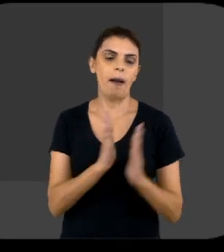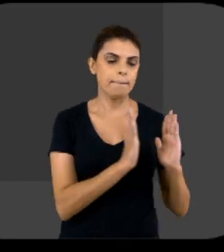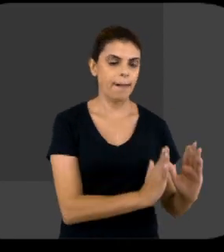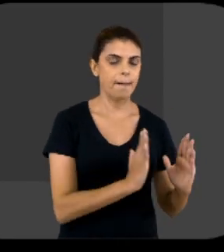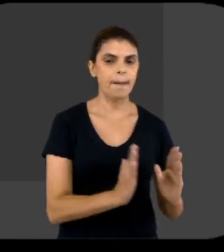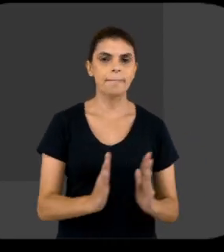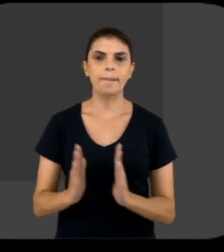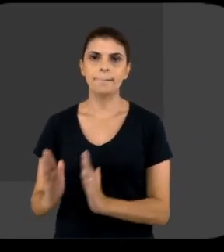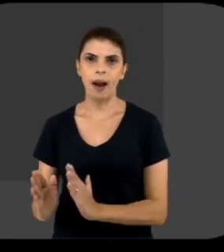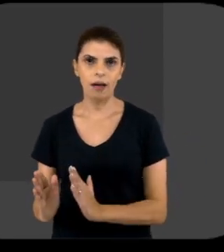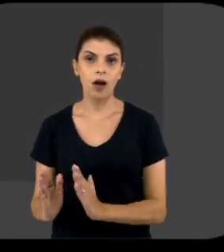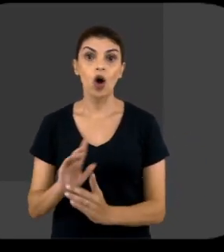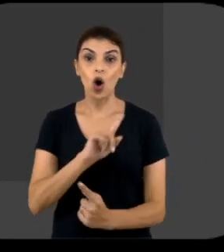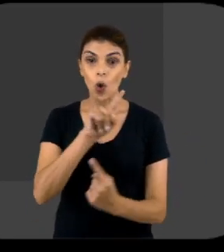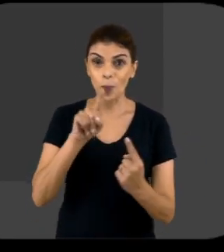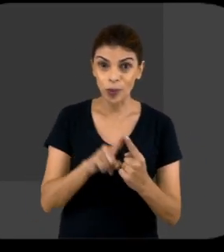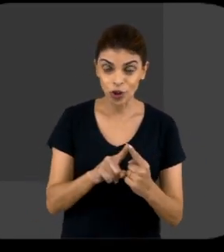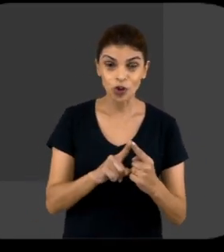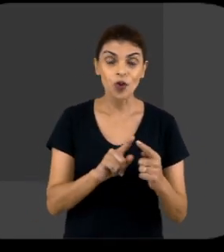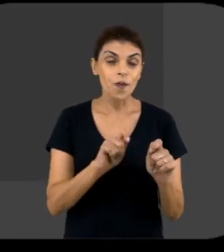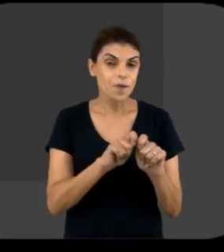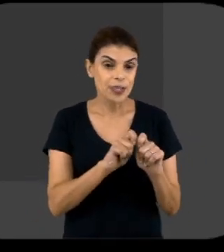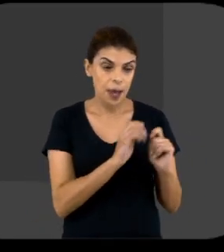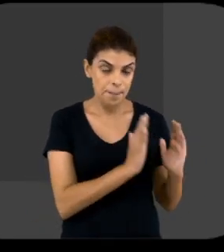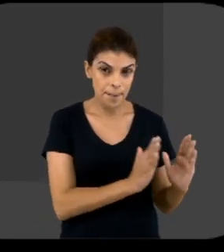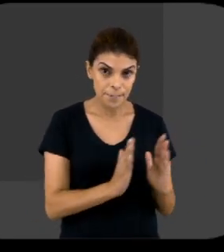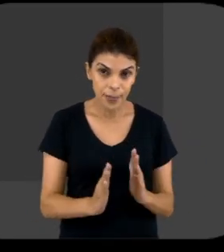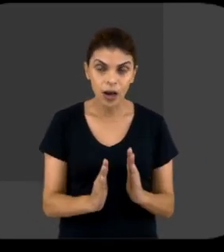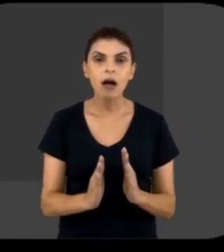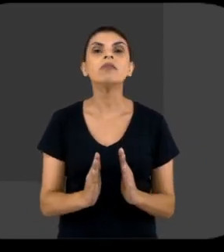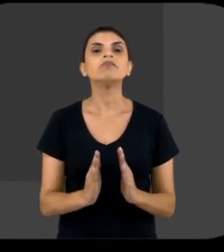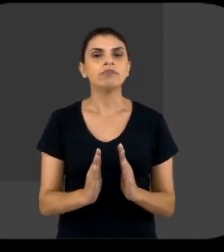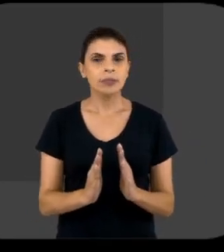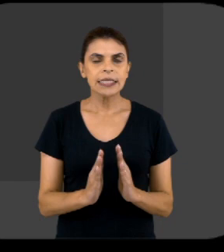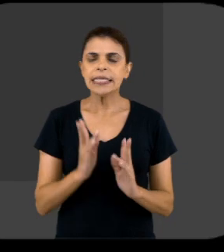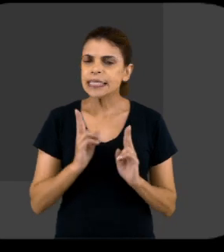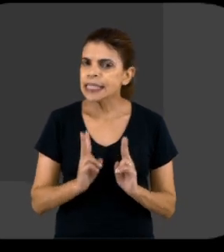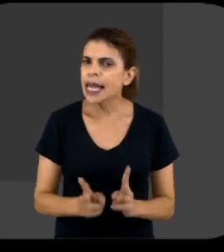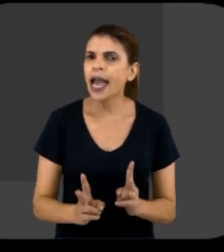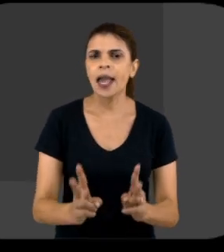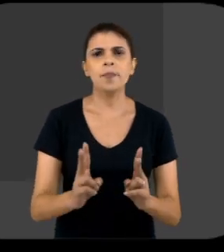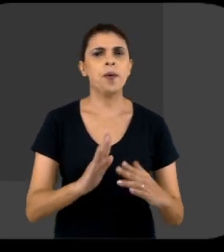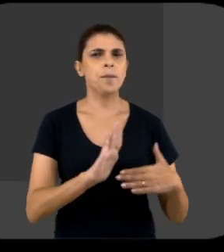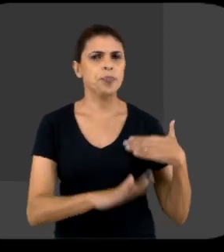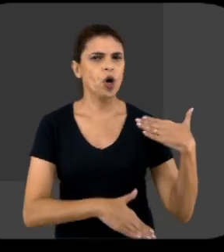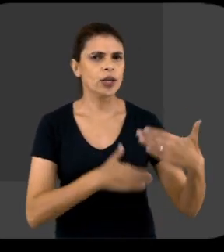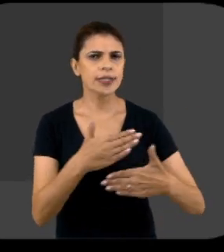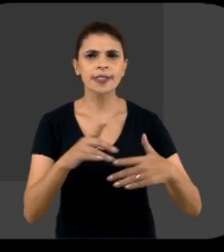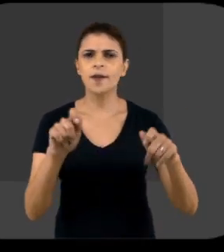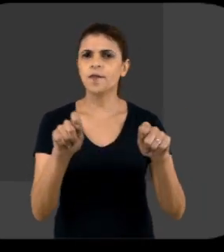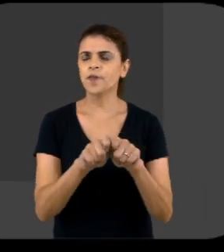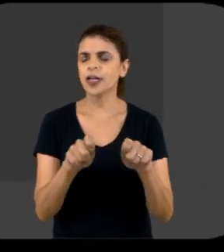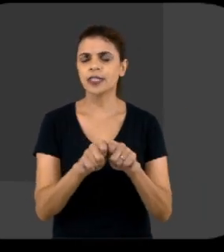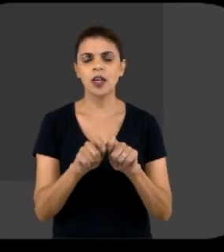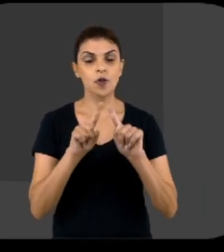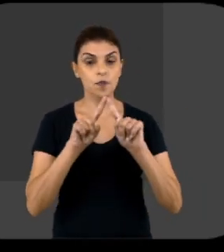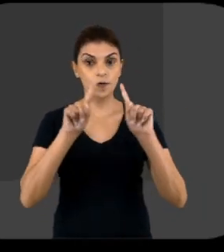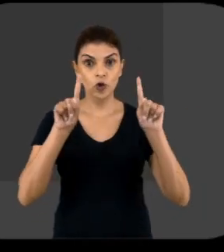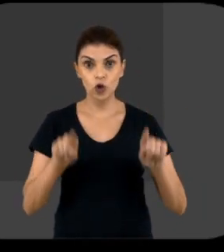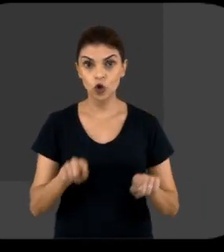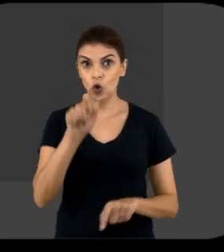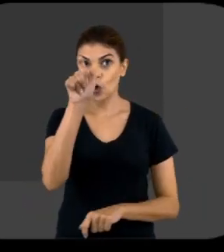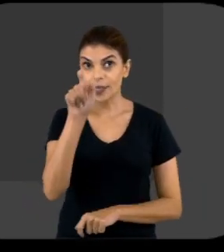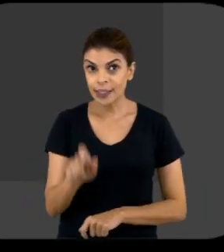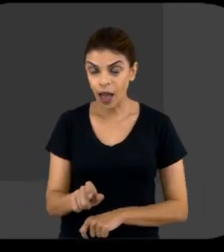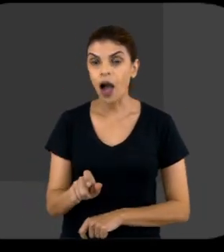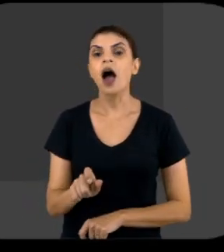desses procedimentos. O objetivo desse procedimento é fazer com que sempre o processo seja realizado da mesma maneira,